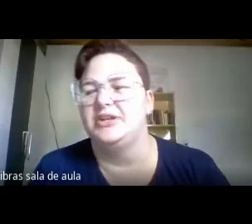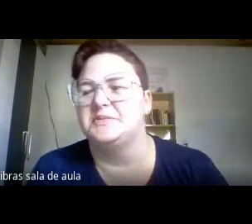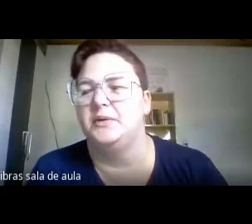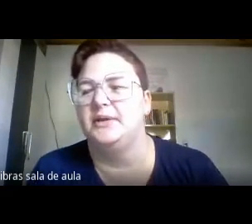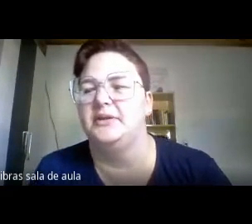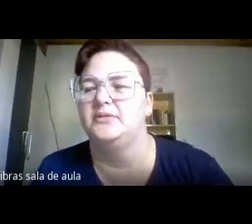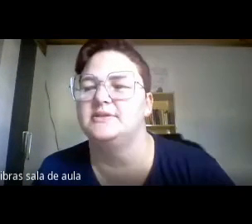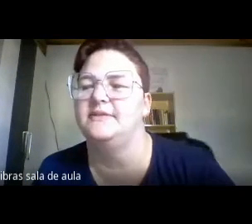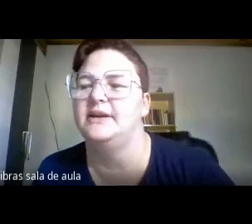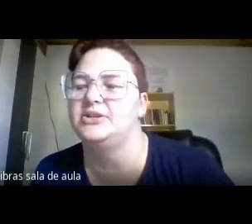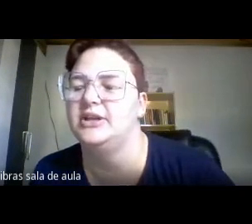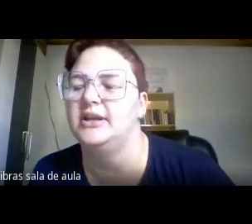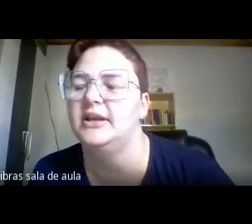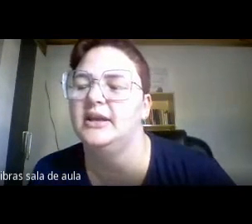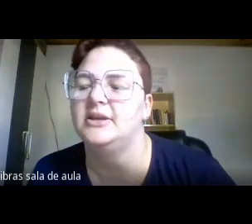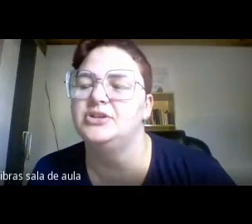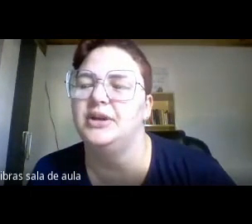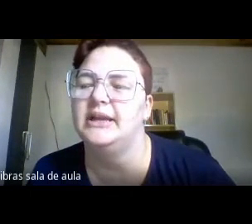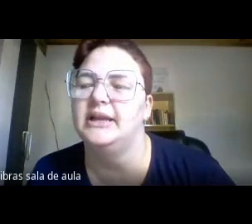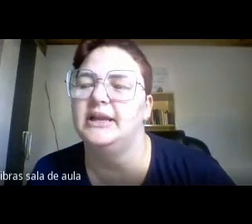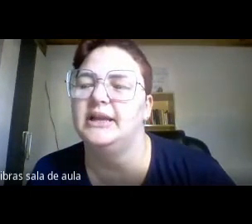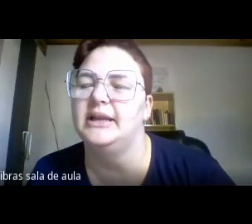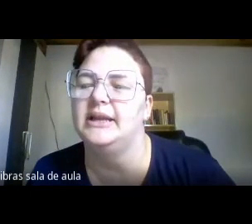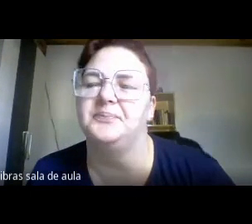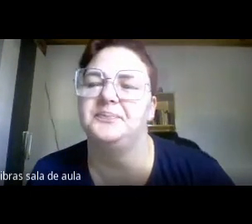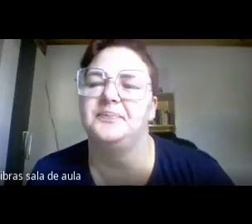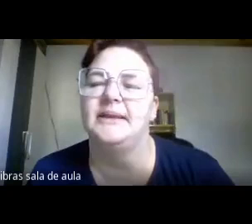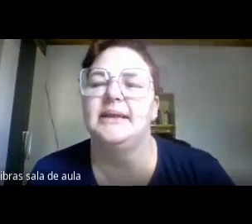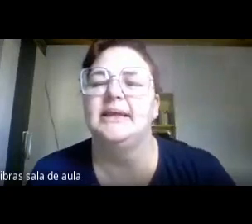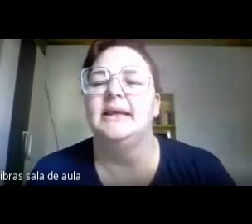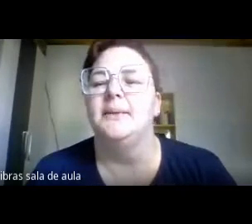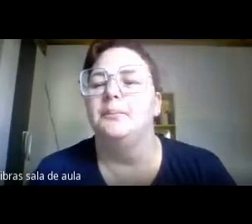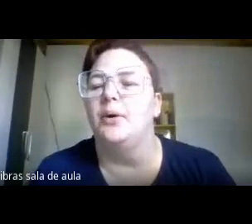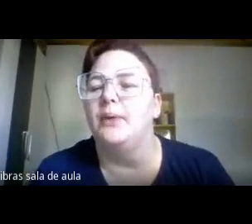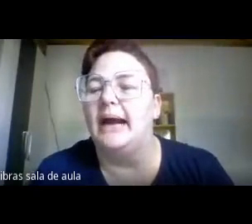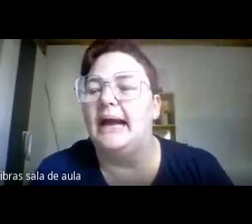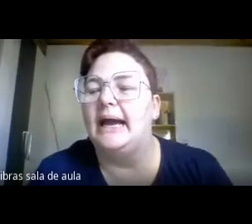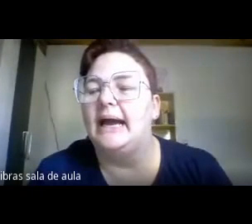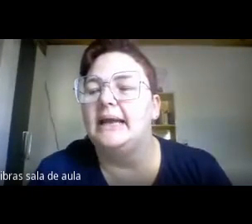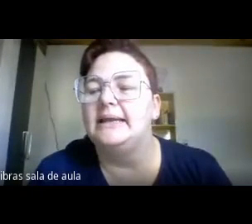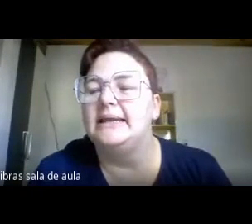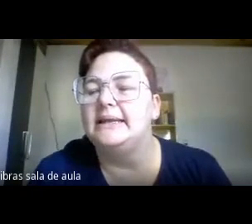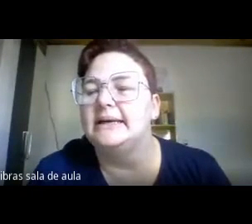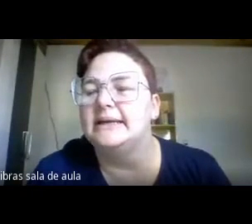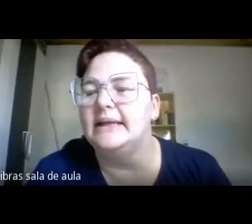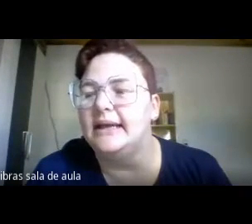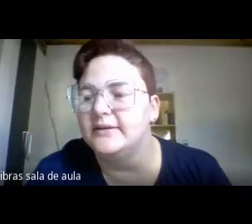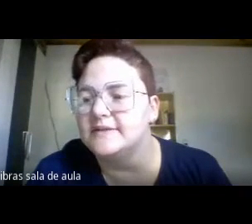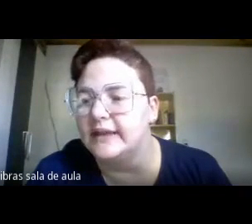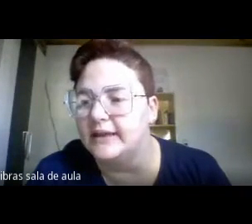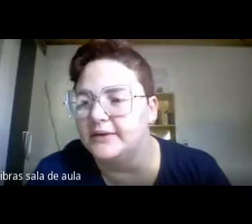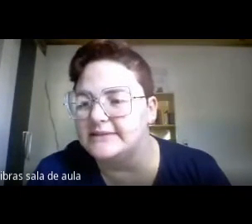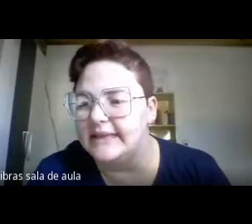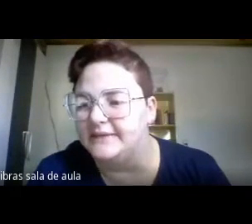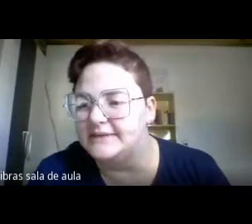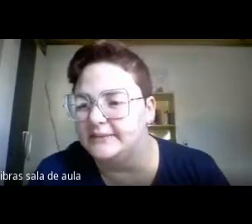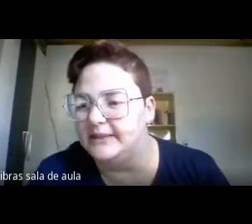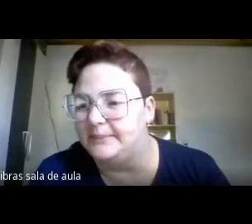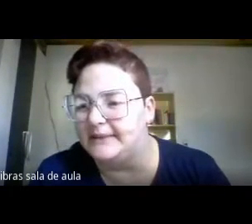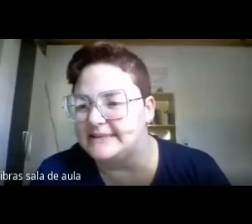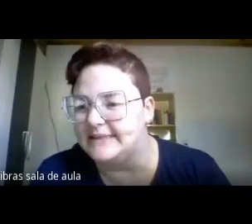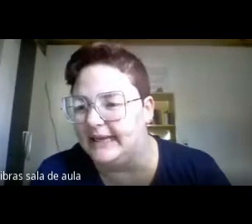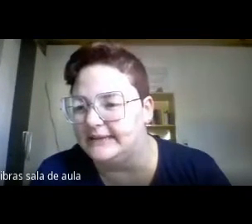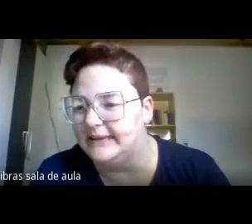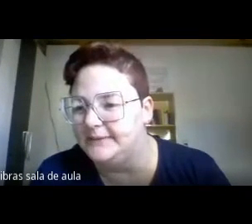gente vai te respondendo, a Dulce vai te orientando ali. Bom, a Liliana, eu sei que não estava